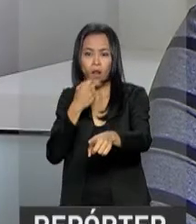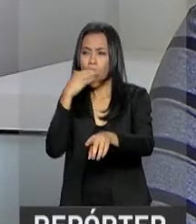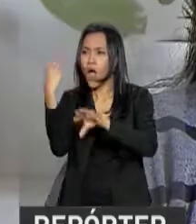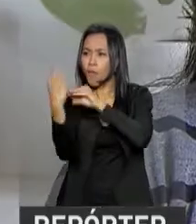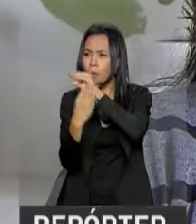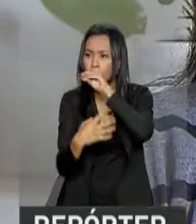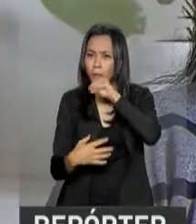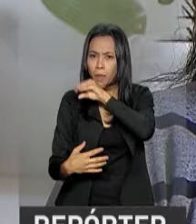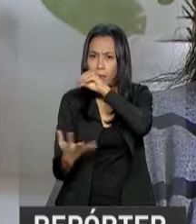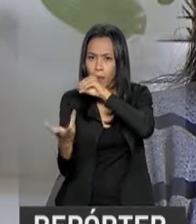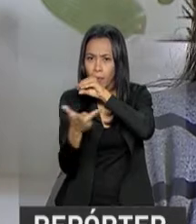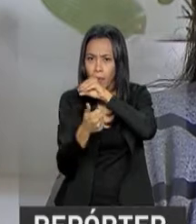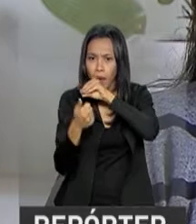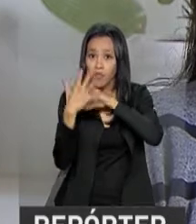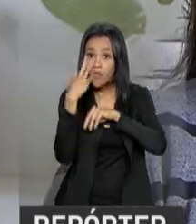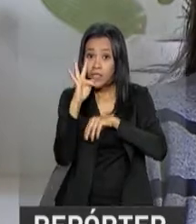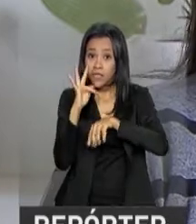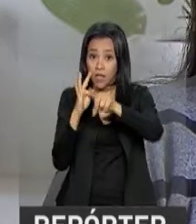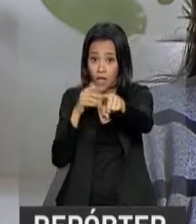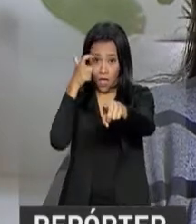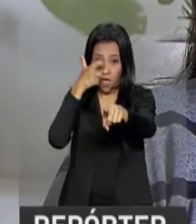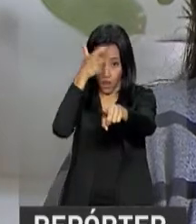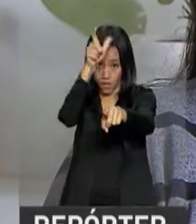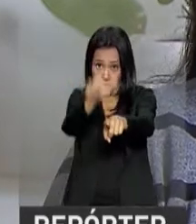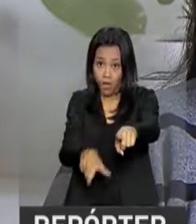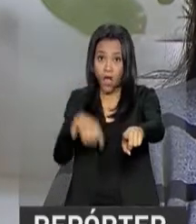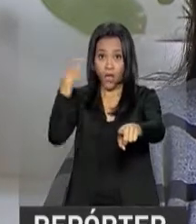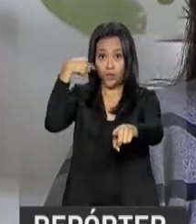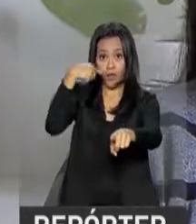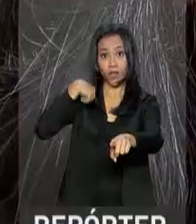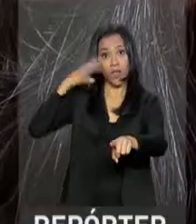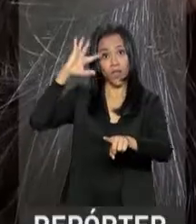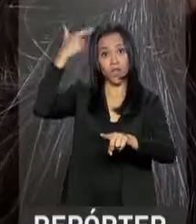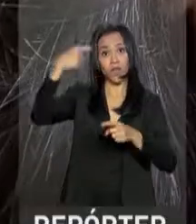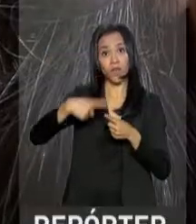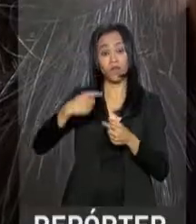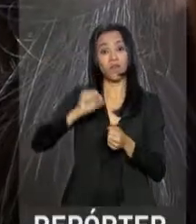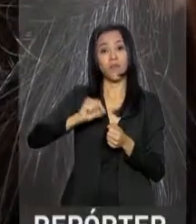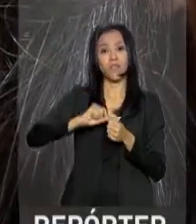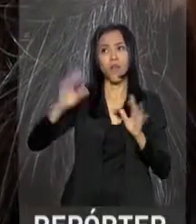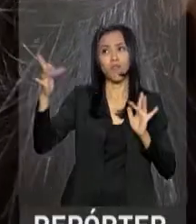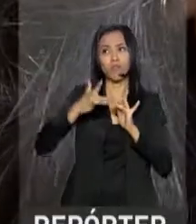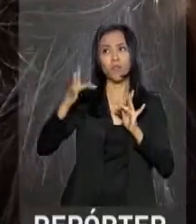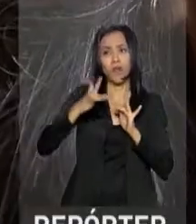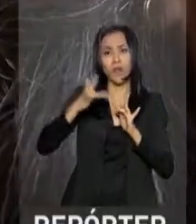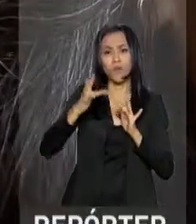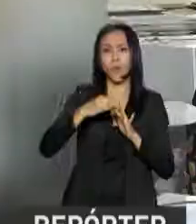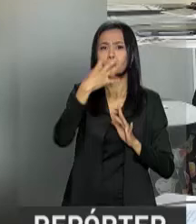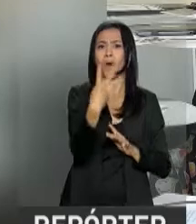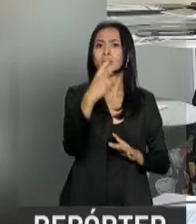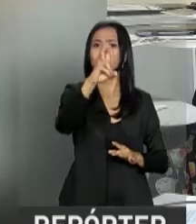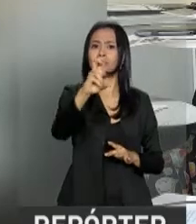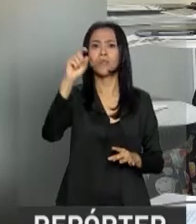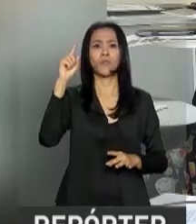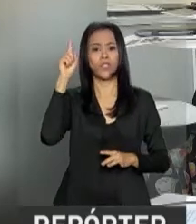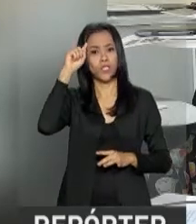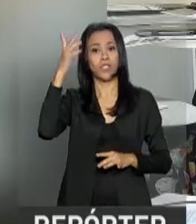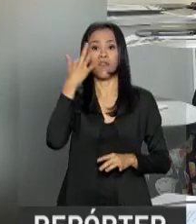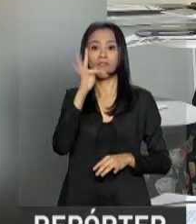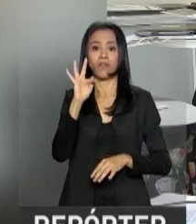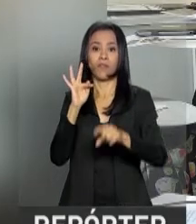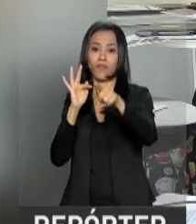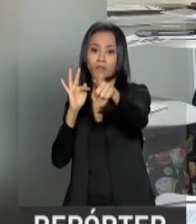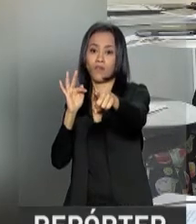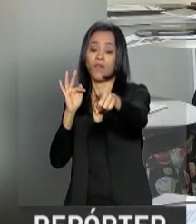francês a advogada josenilda decidiu fazer o intercâmbio foram 45 dias em paris nas fotos uma